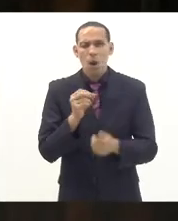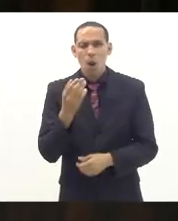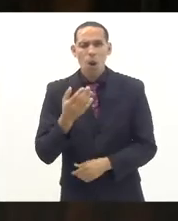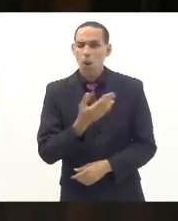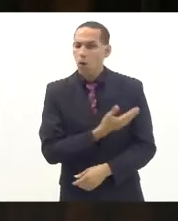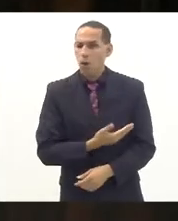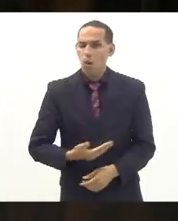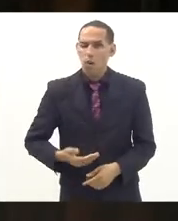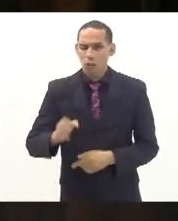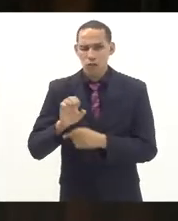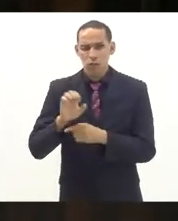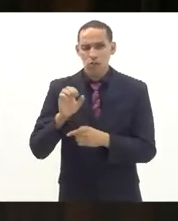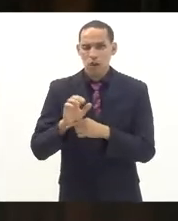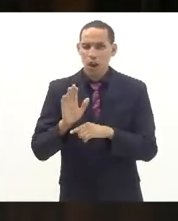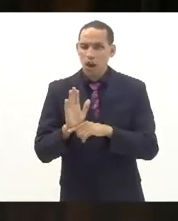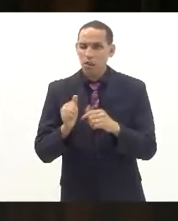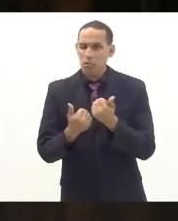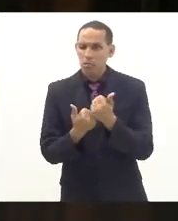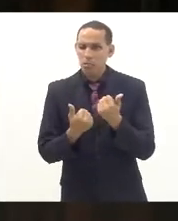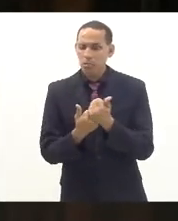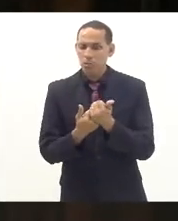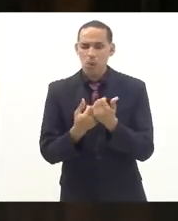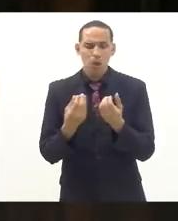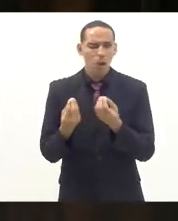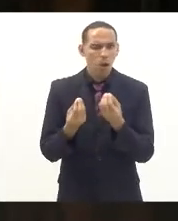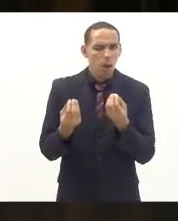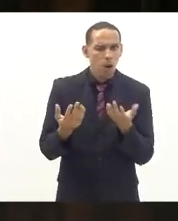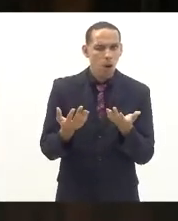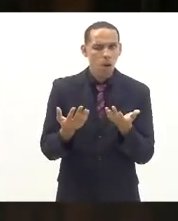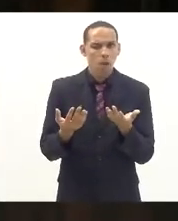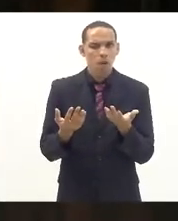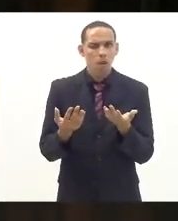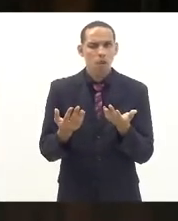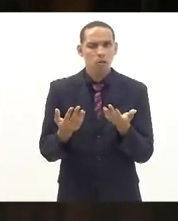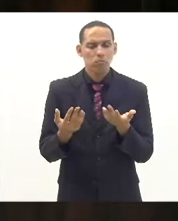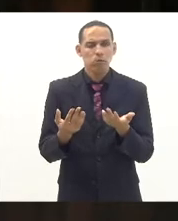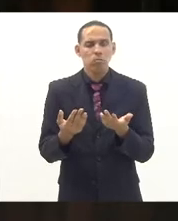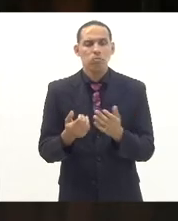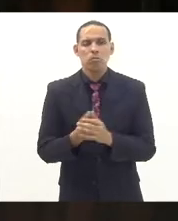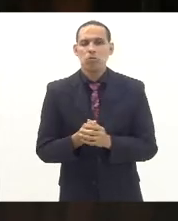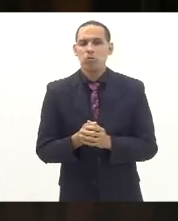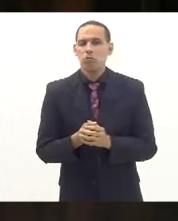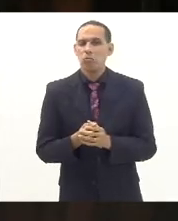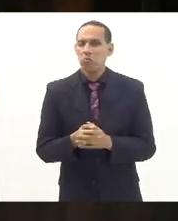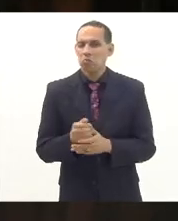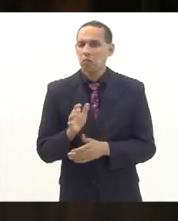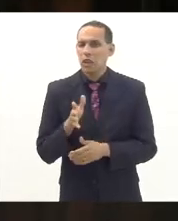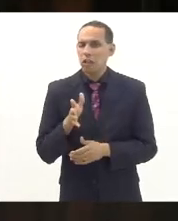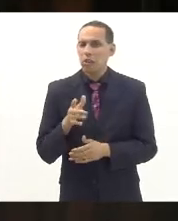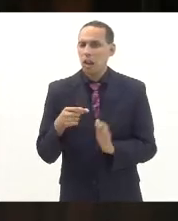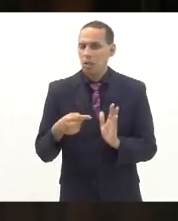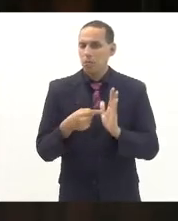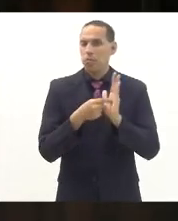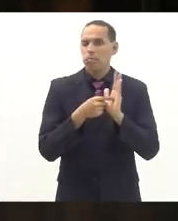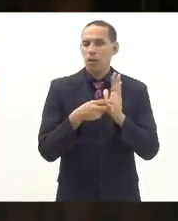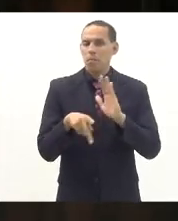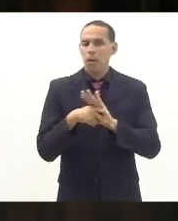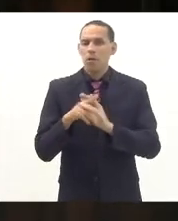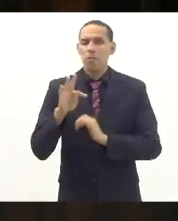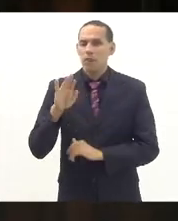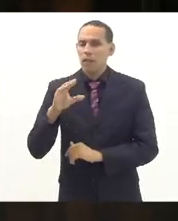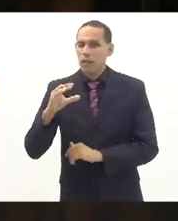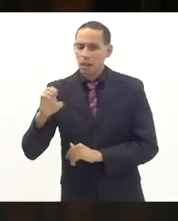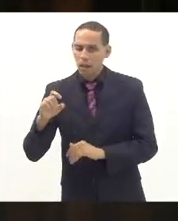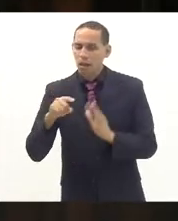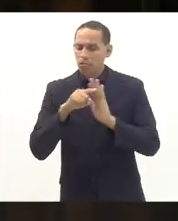estado vai tentar ou vai ajudar a sustentar a feira já tá feito a denúncia no terceira que